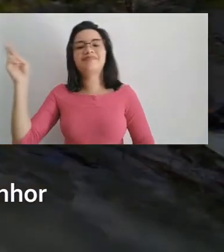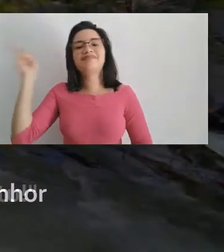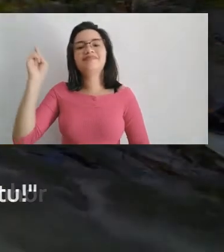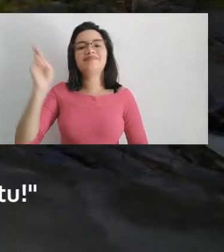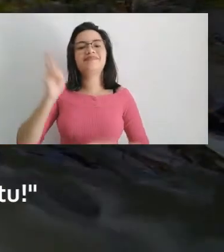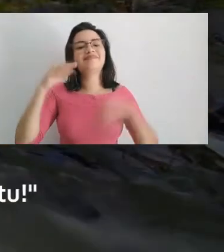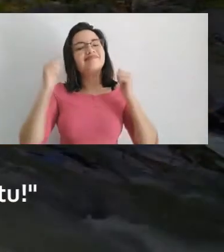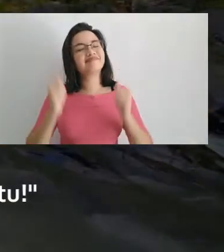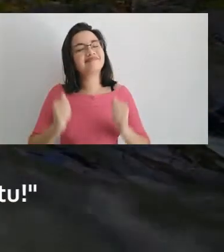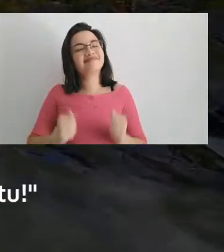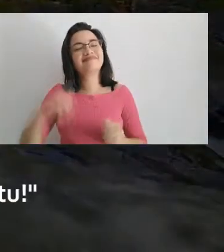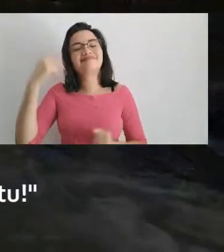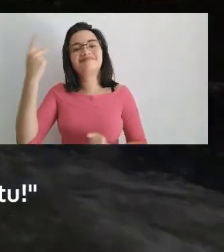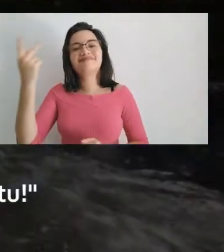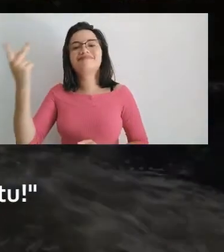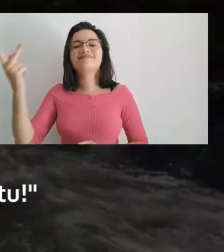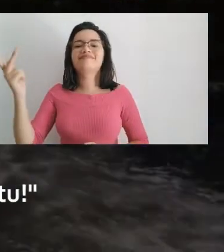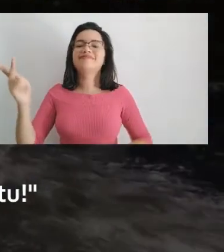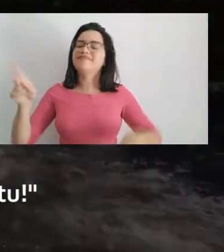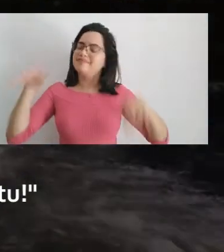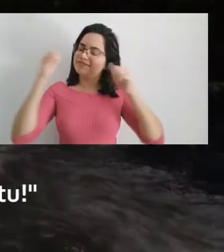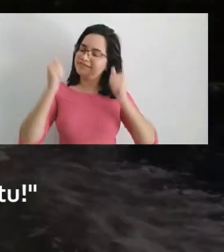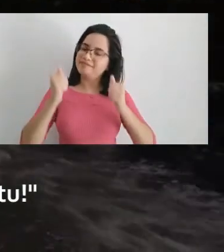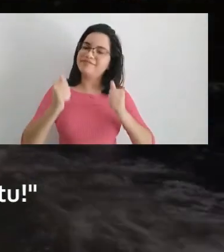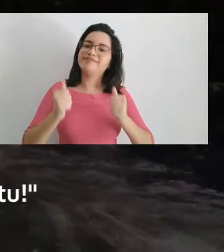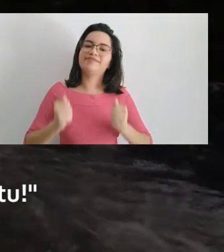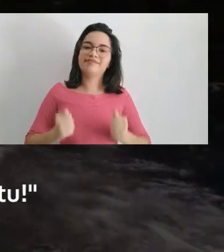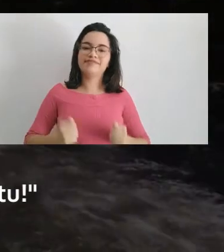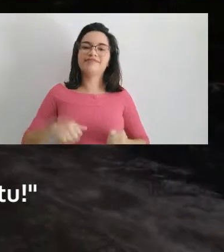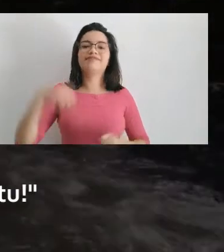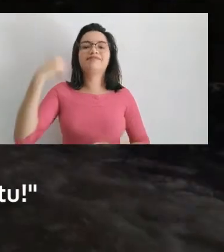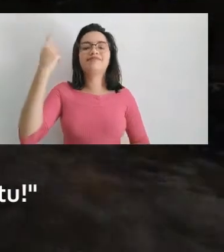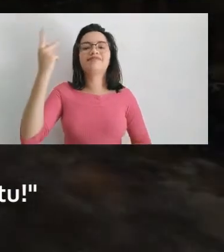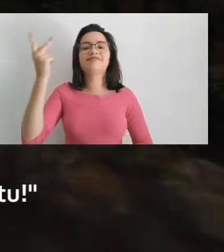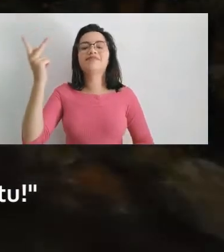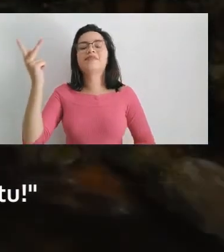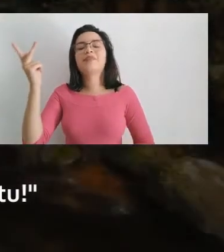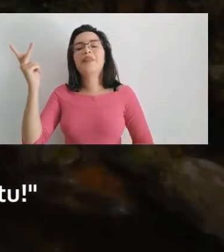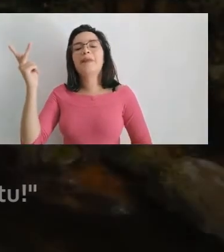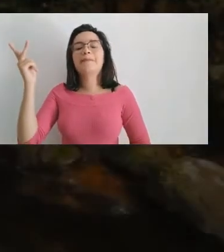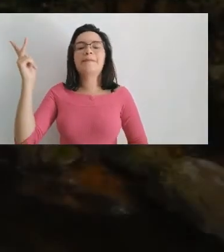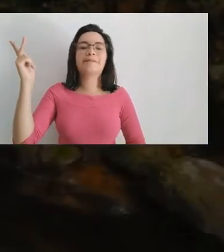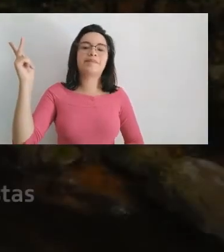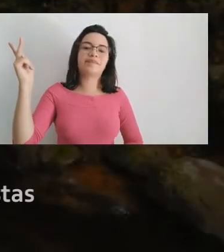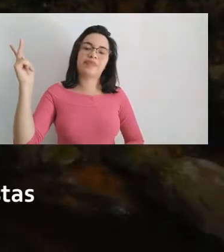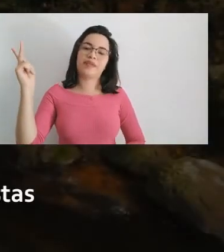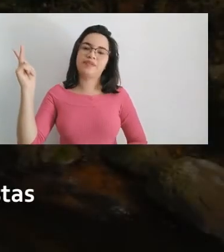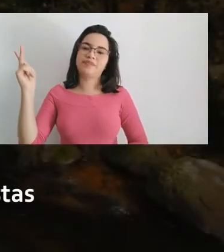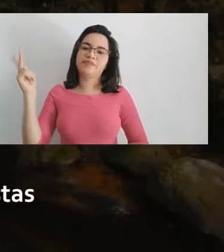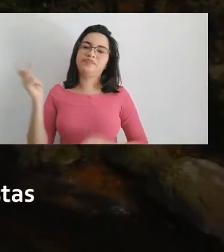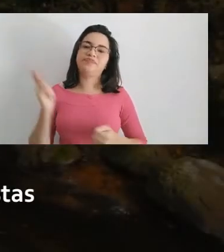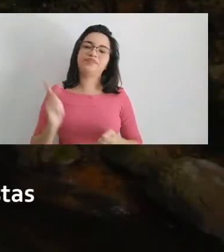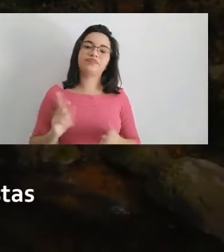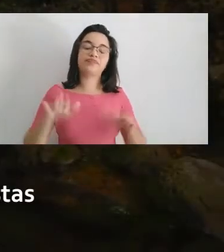Senhor, grandioso és tu, grandioso és tu.